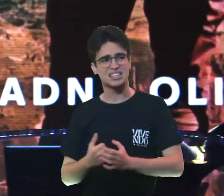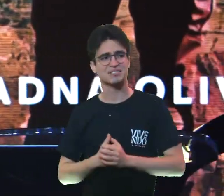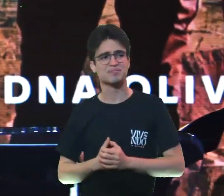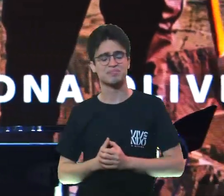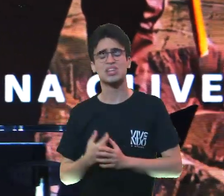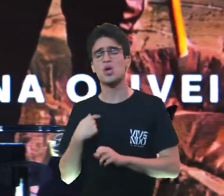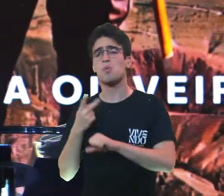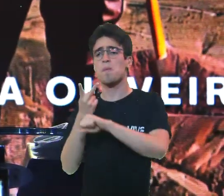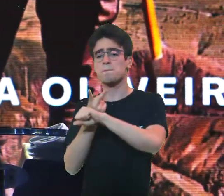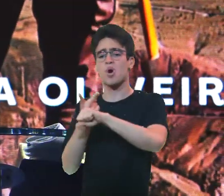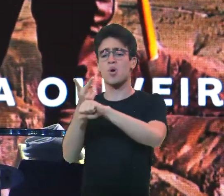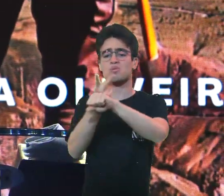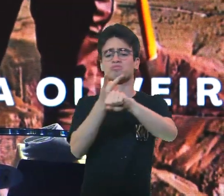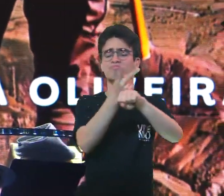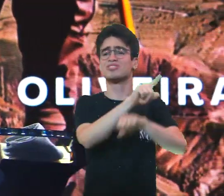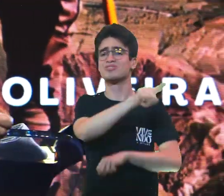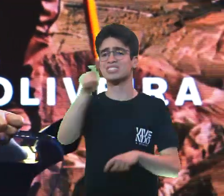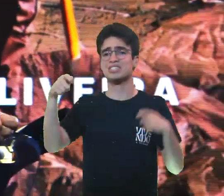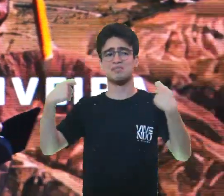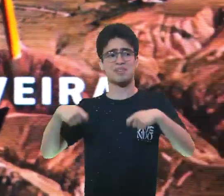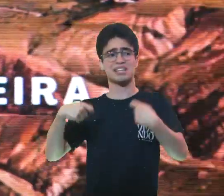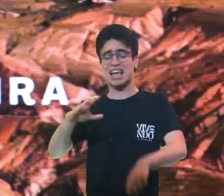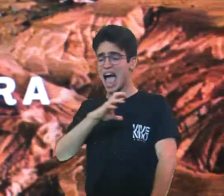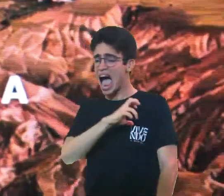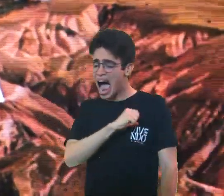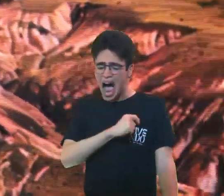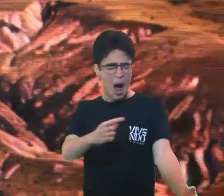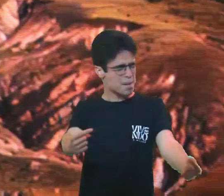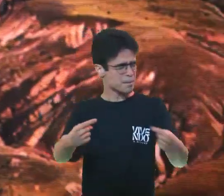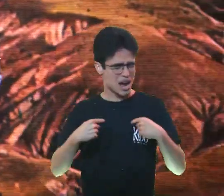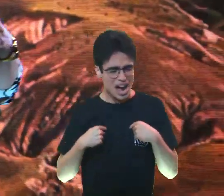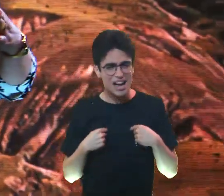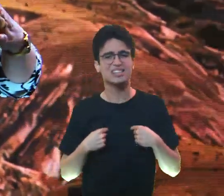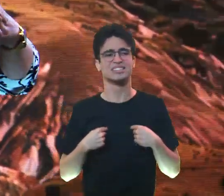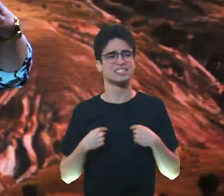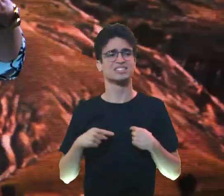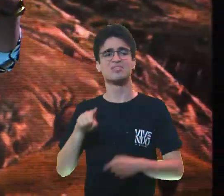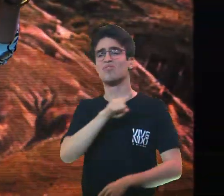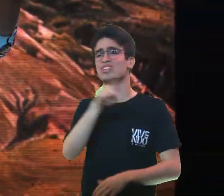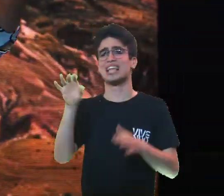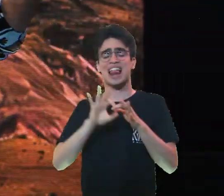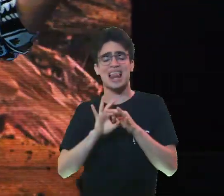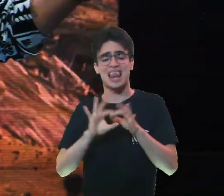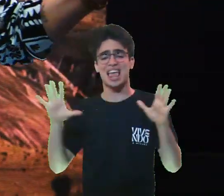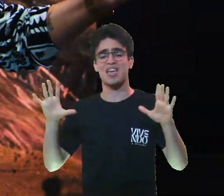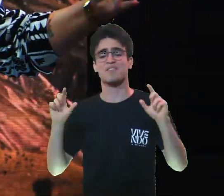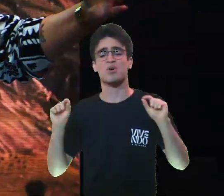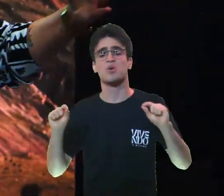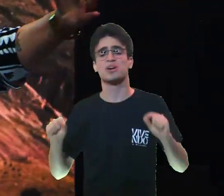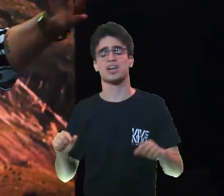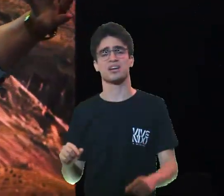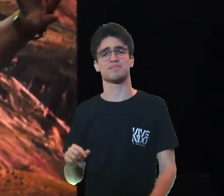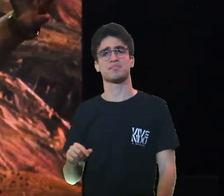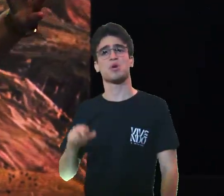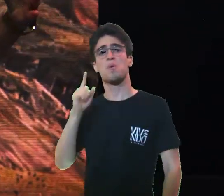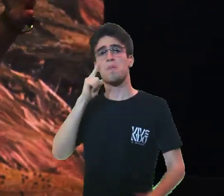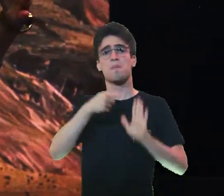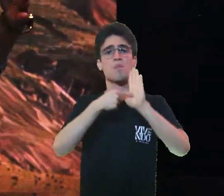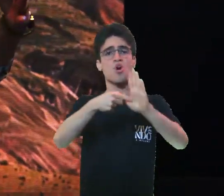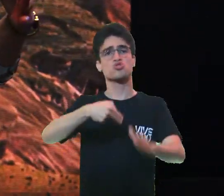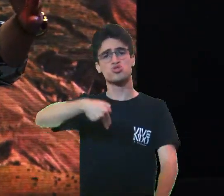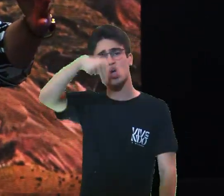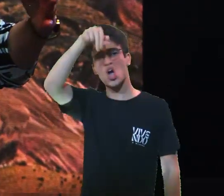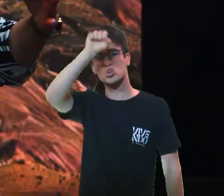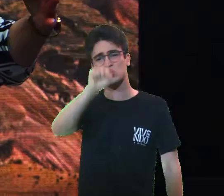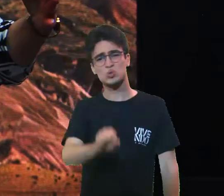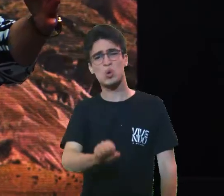procurando gente que me ame o suficiente para permitir que eu mostre o norte, o sul, o oriente,